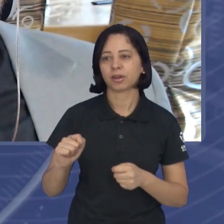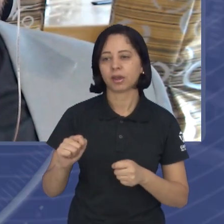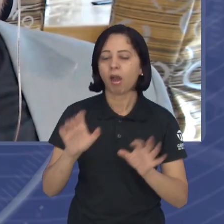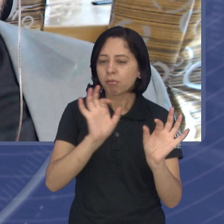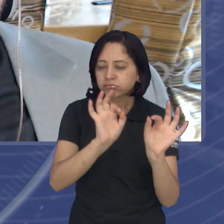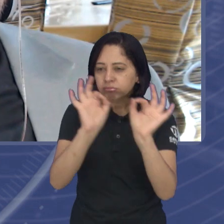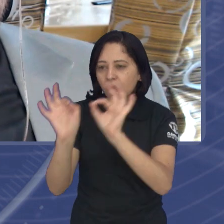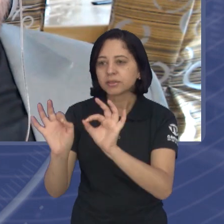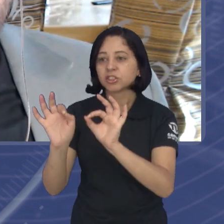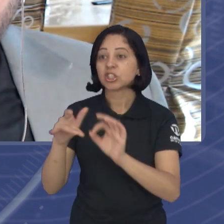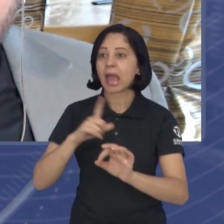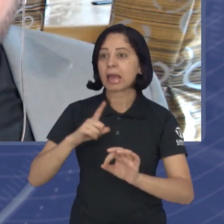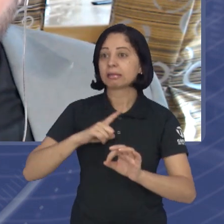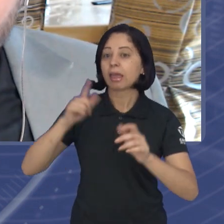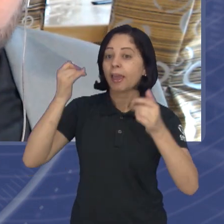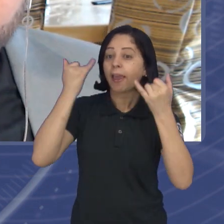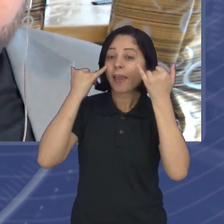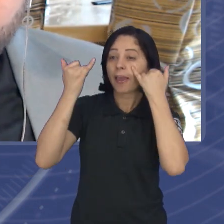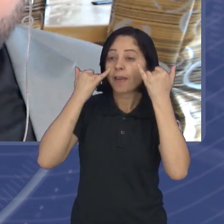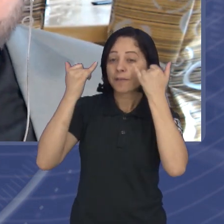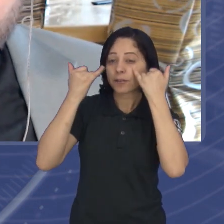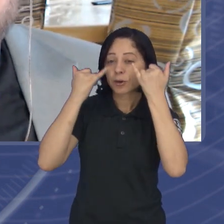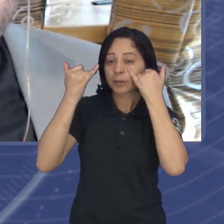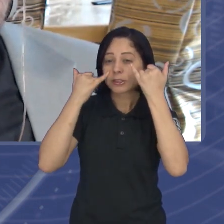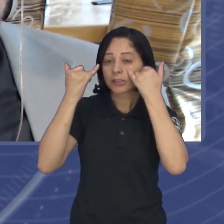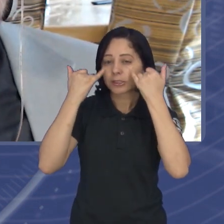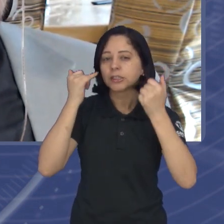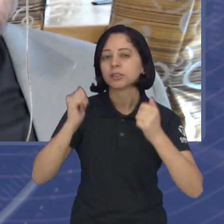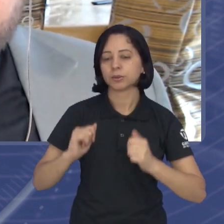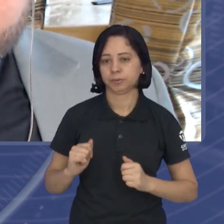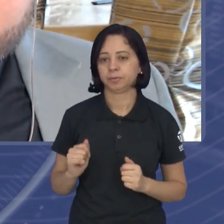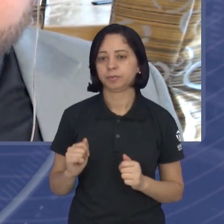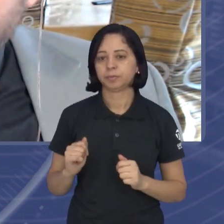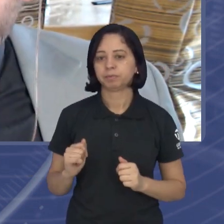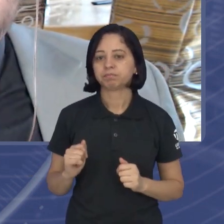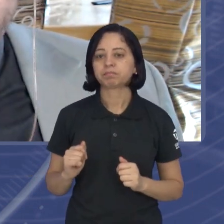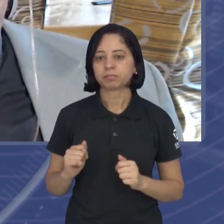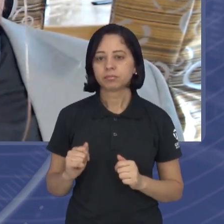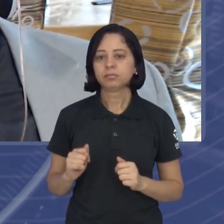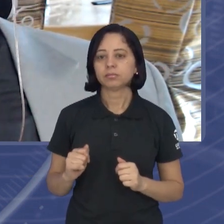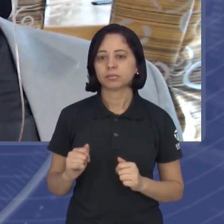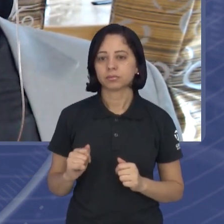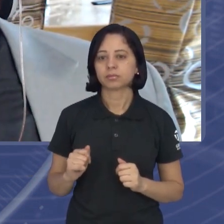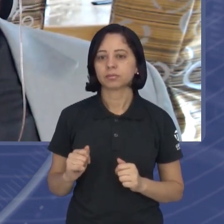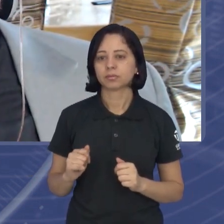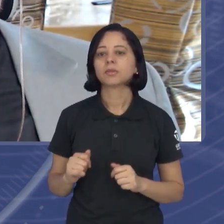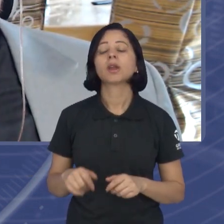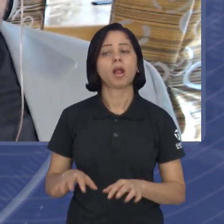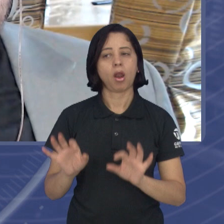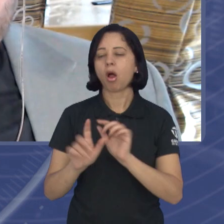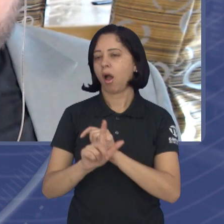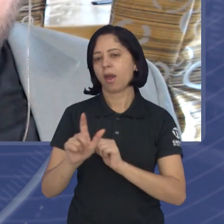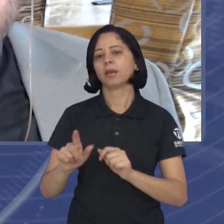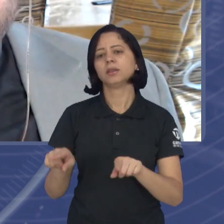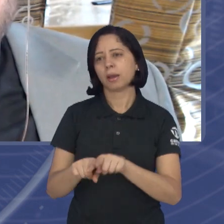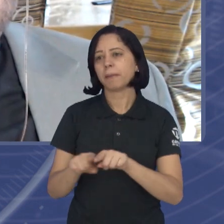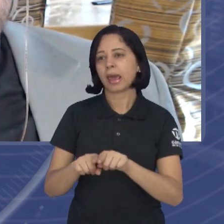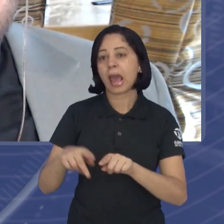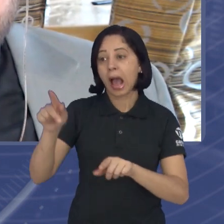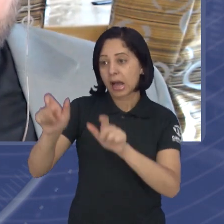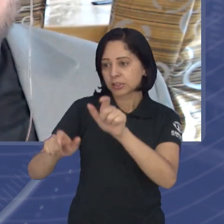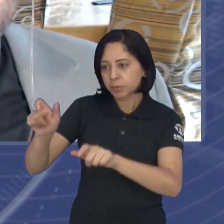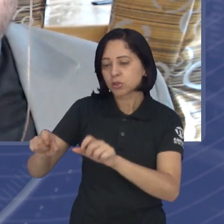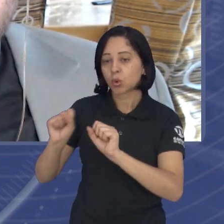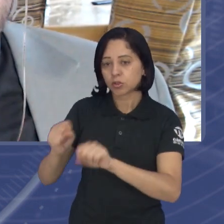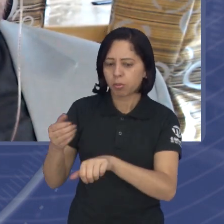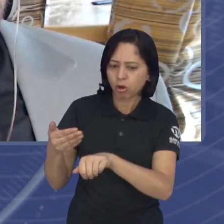administrativo ou até mesmo advogados, o conteúdo deles. E obviamente, as pessoas podem procurar, né,